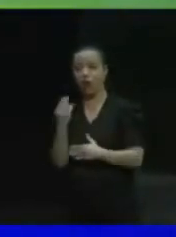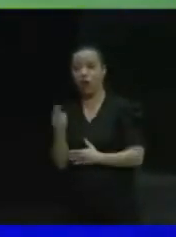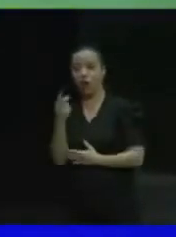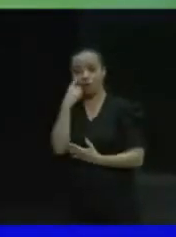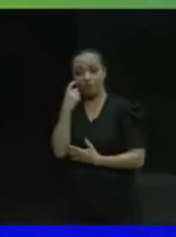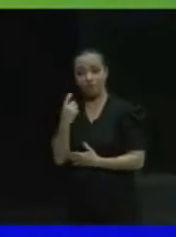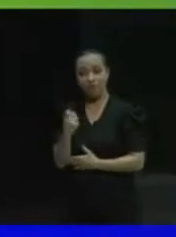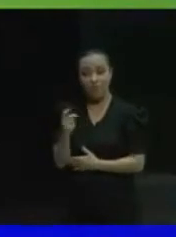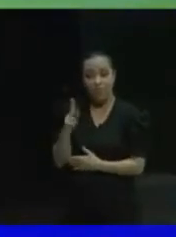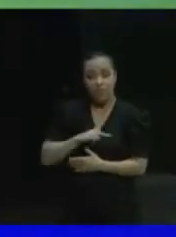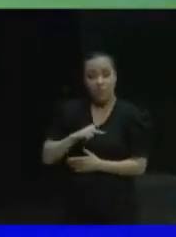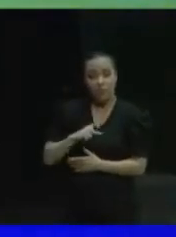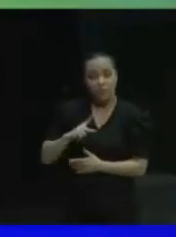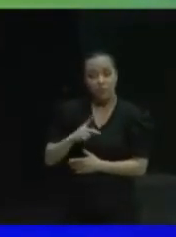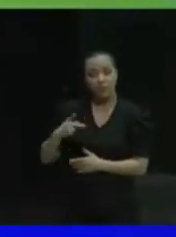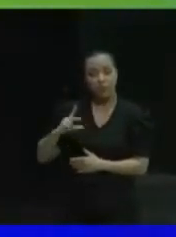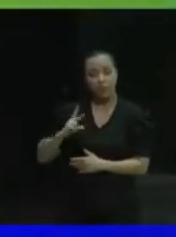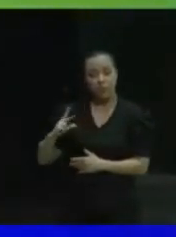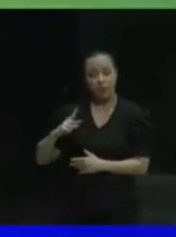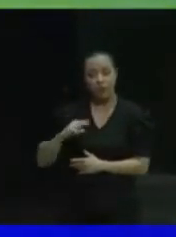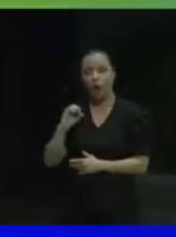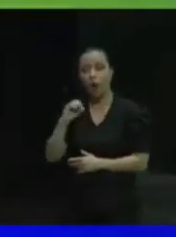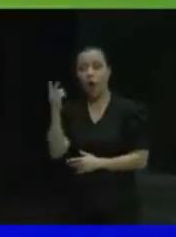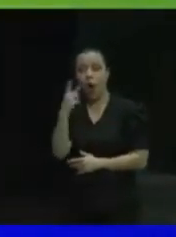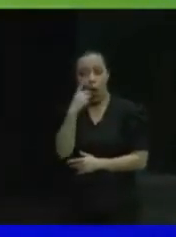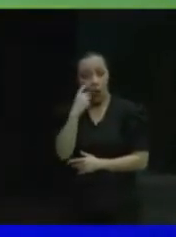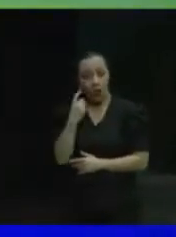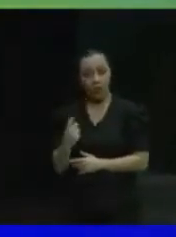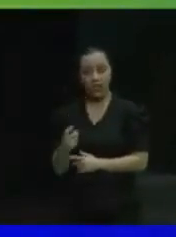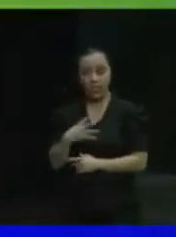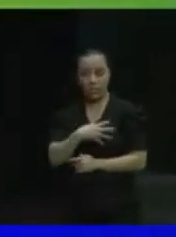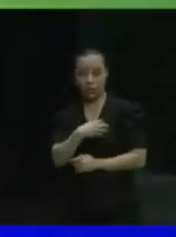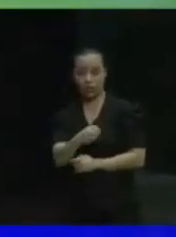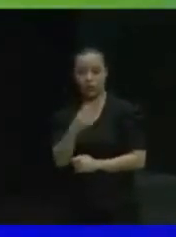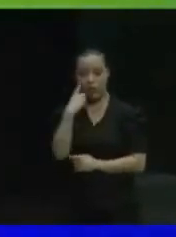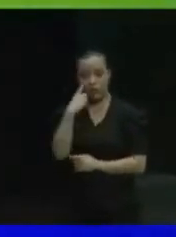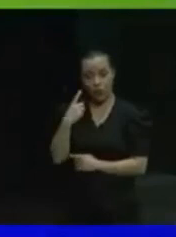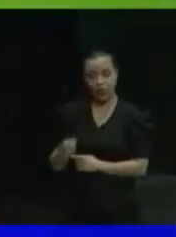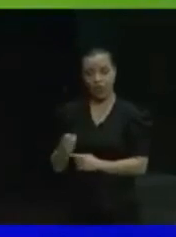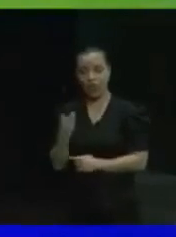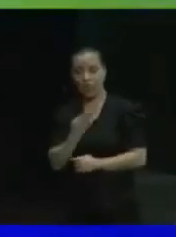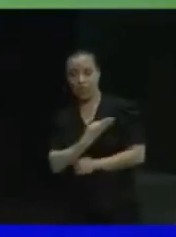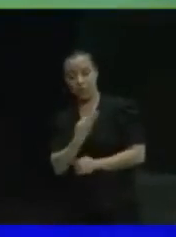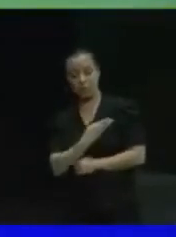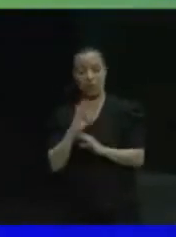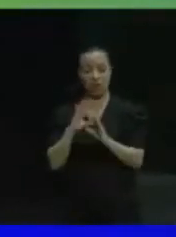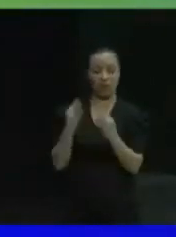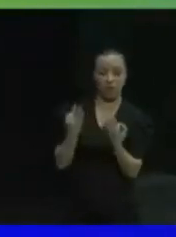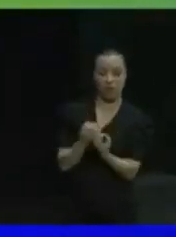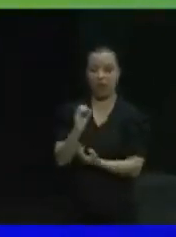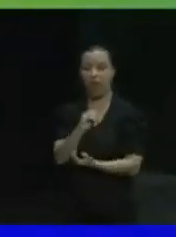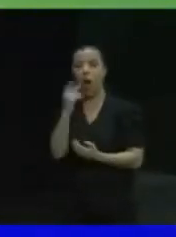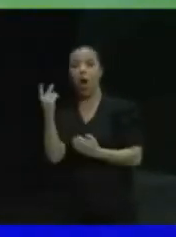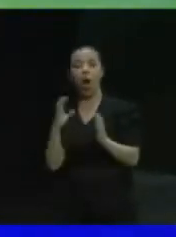ou o interesse de seus filhos, ou o interesse de sua família, ou dos seus amigos, ou do seu